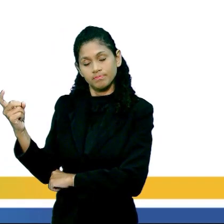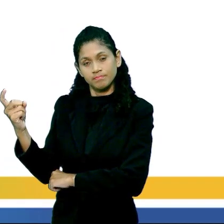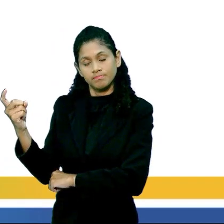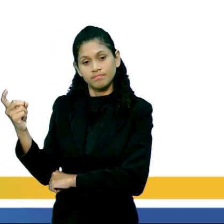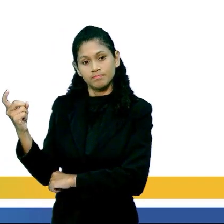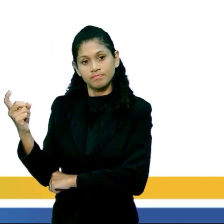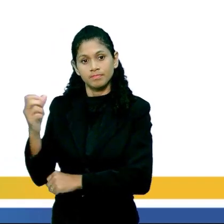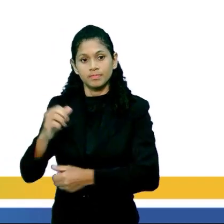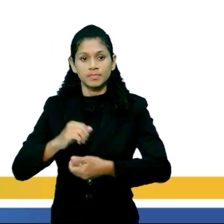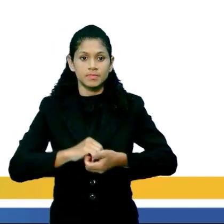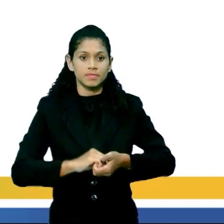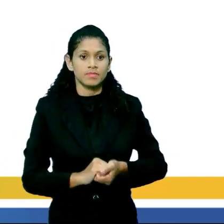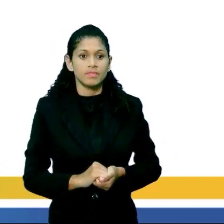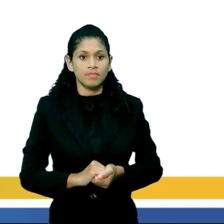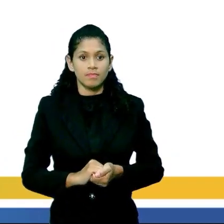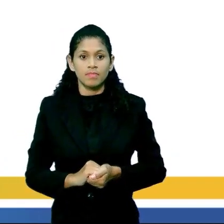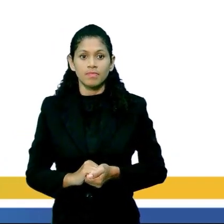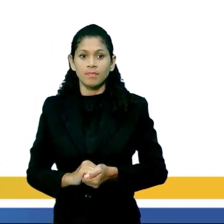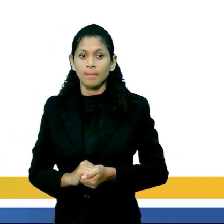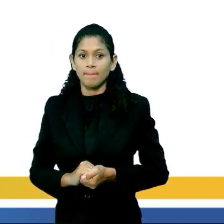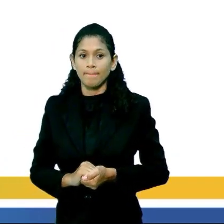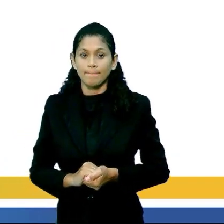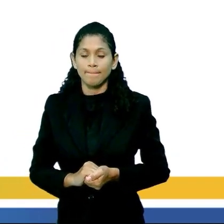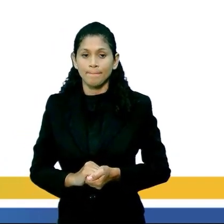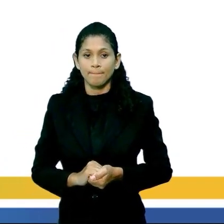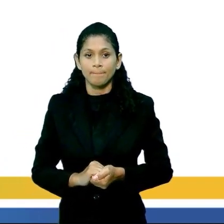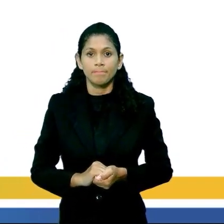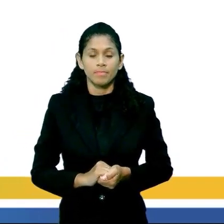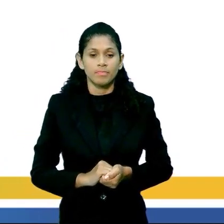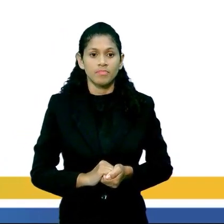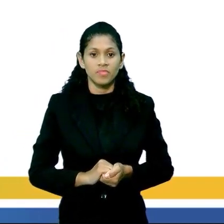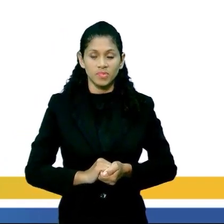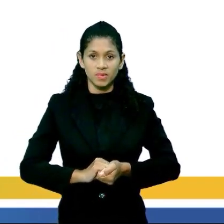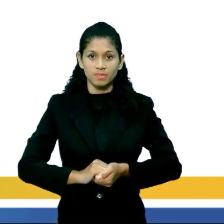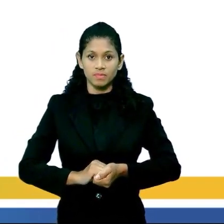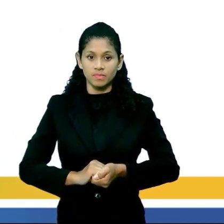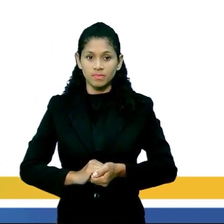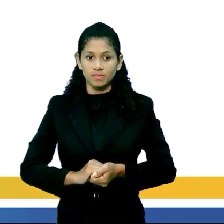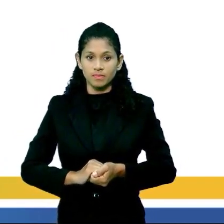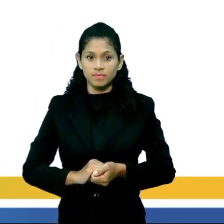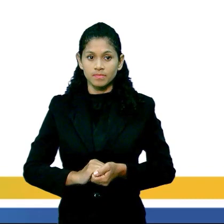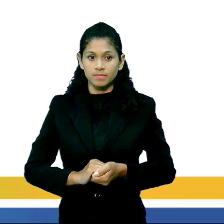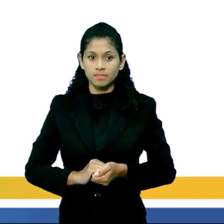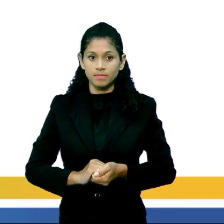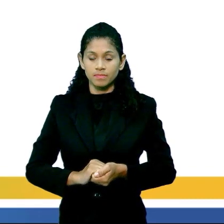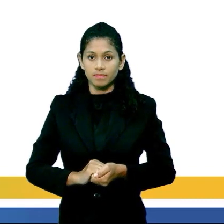12 vezes 35, 420, menos 35x.